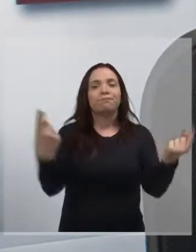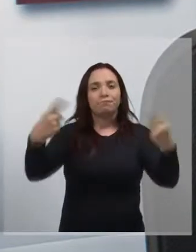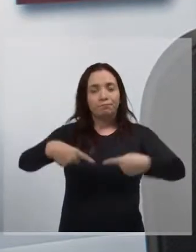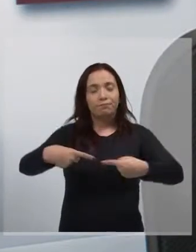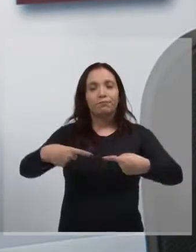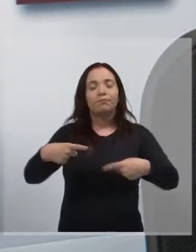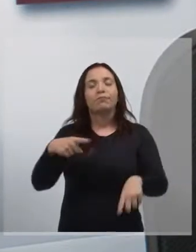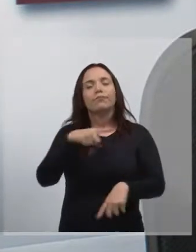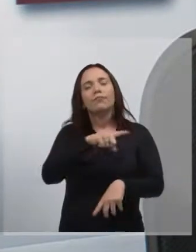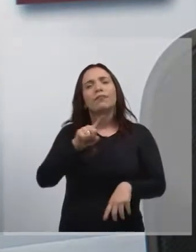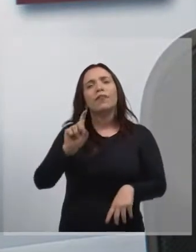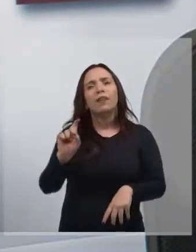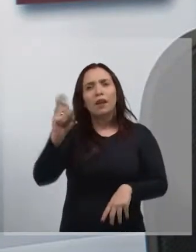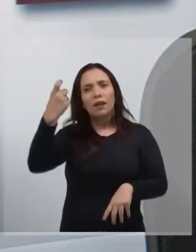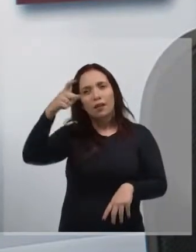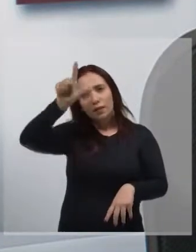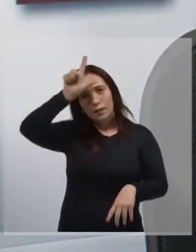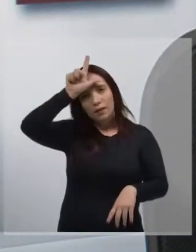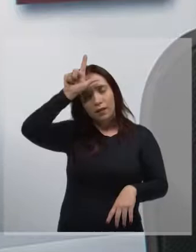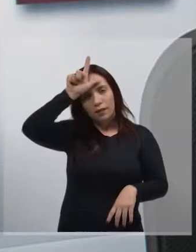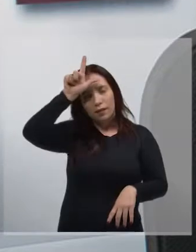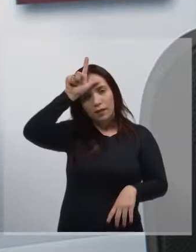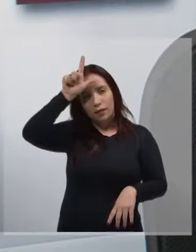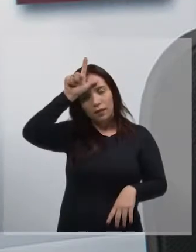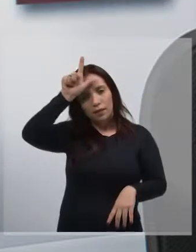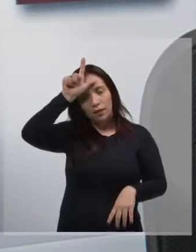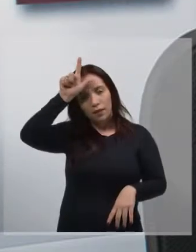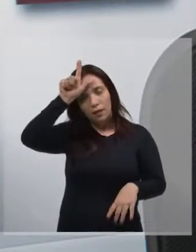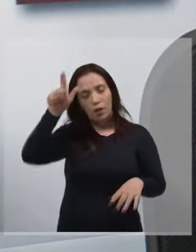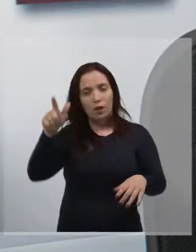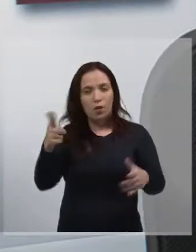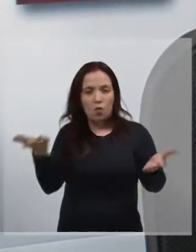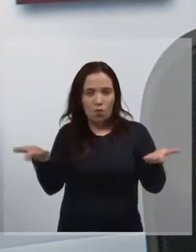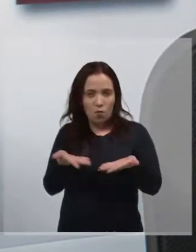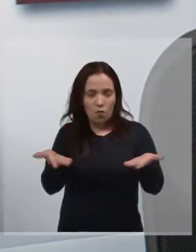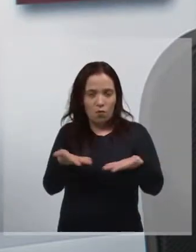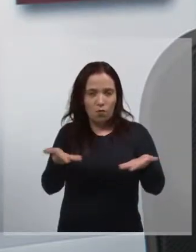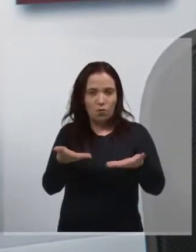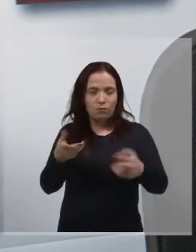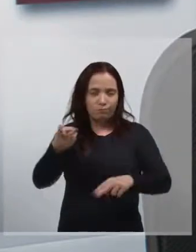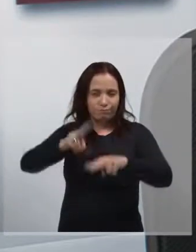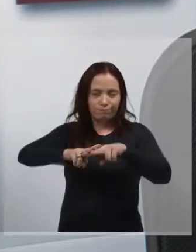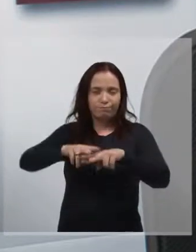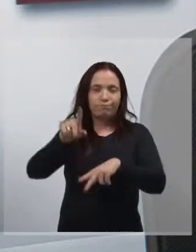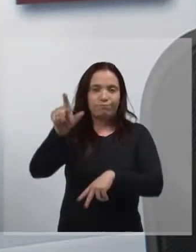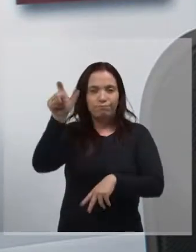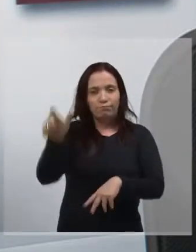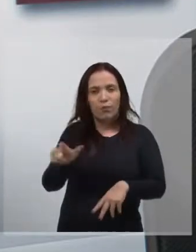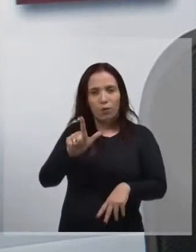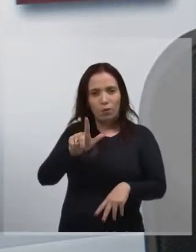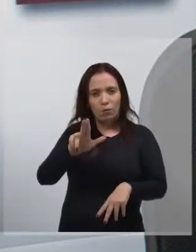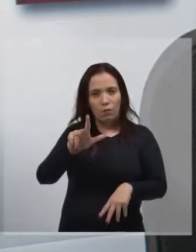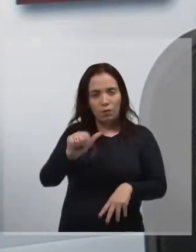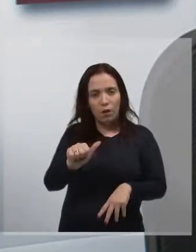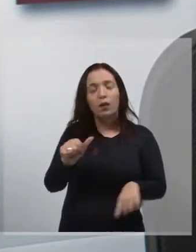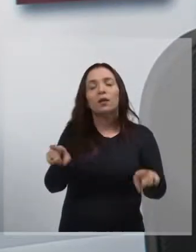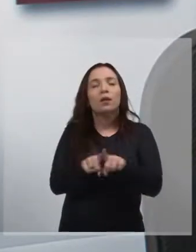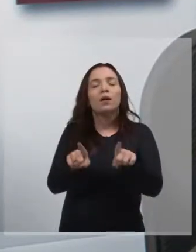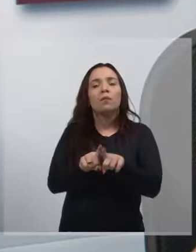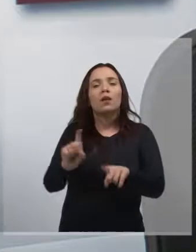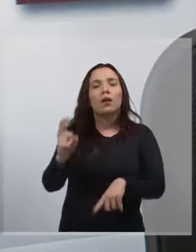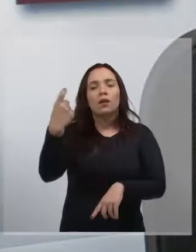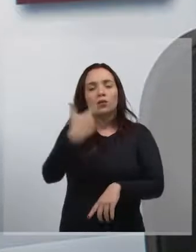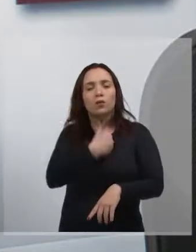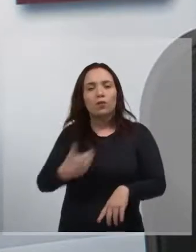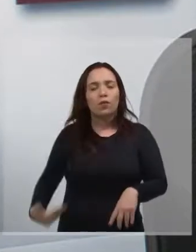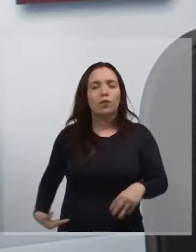pelo ex-metalúrgico e hoje, infelizmente, prisioneiro, preso, Luiz Inácio Lula da Silva, e o ex-governador